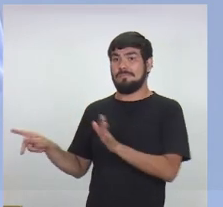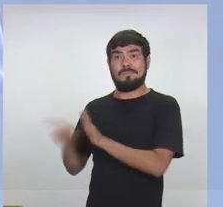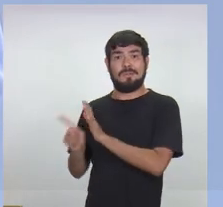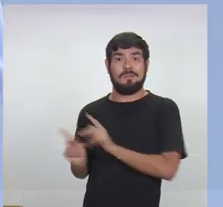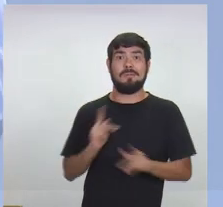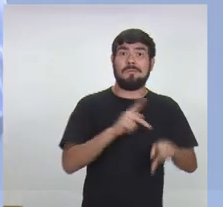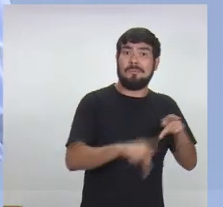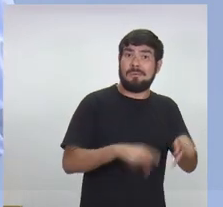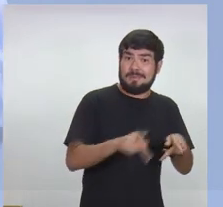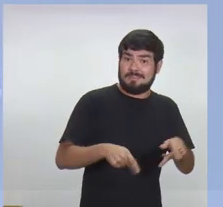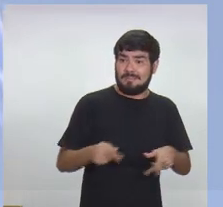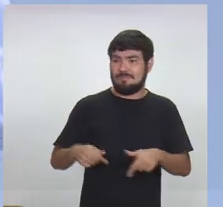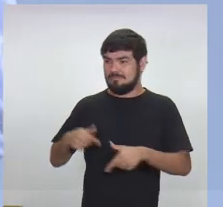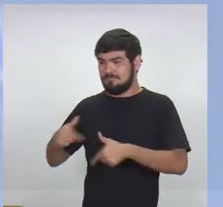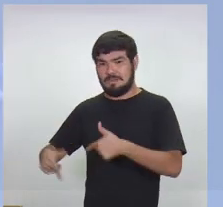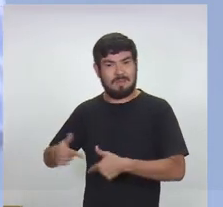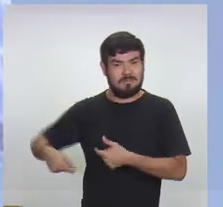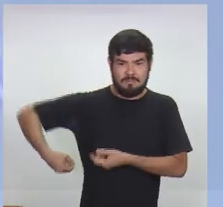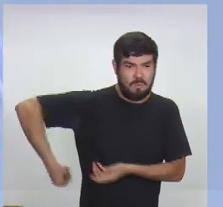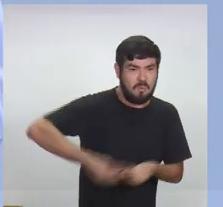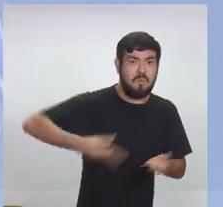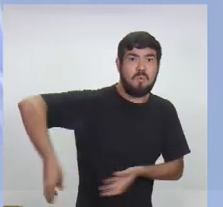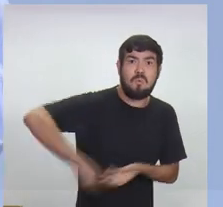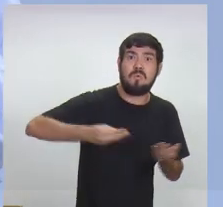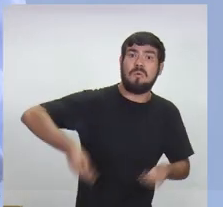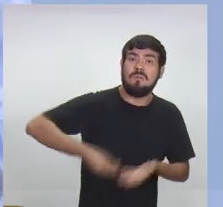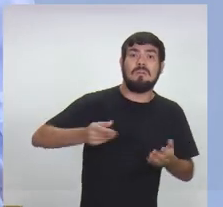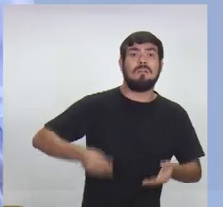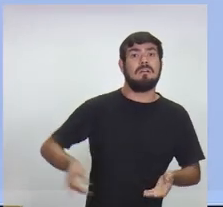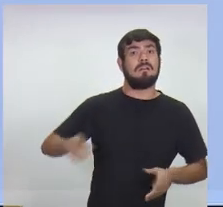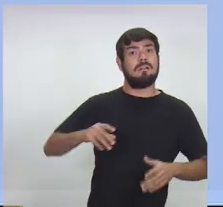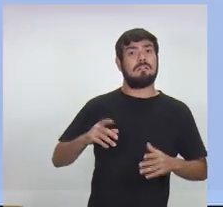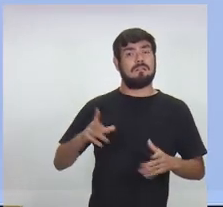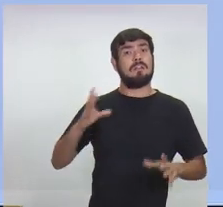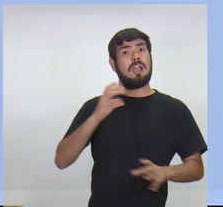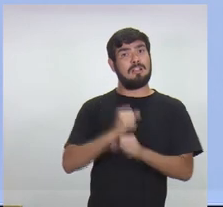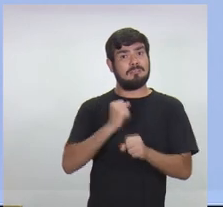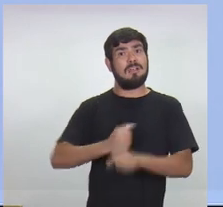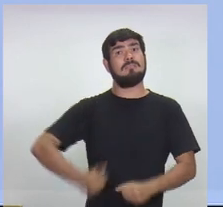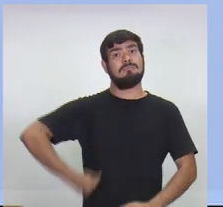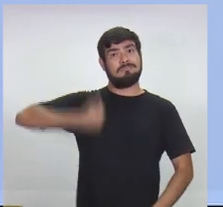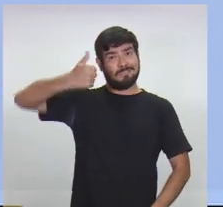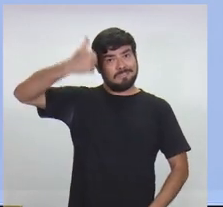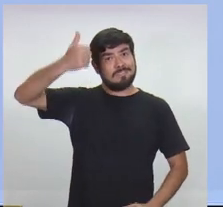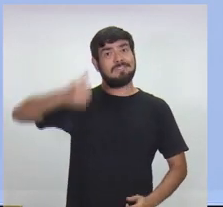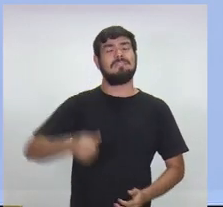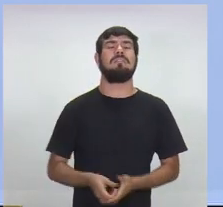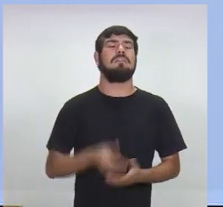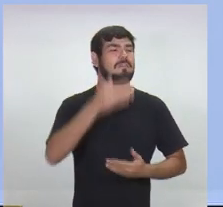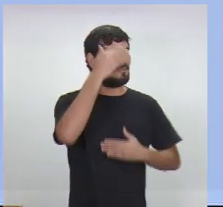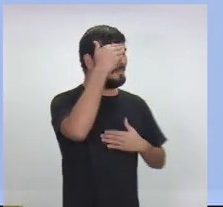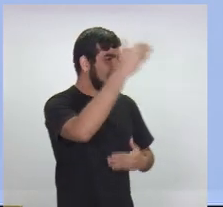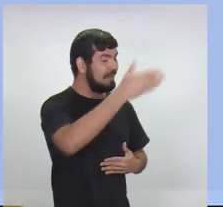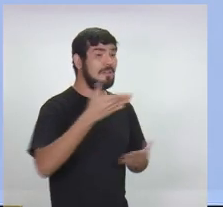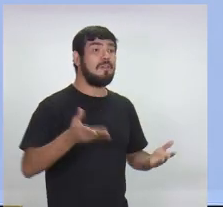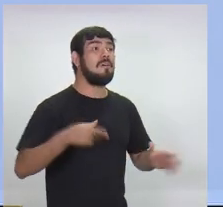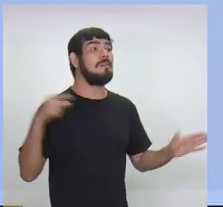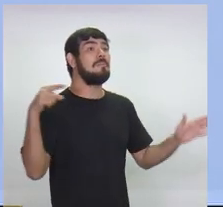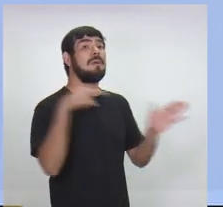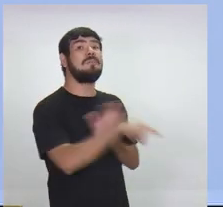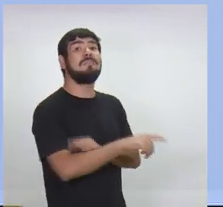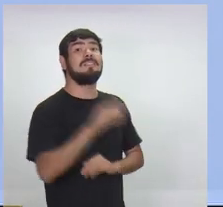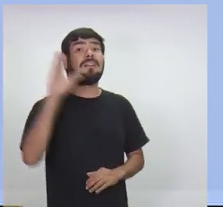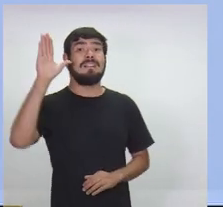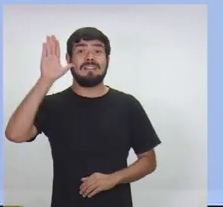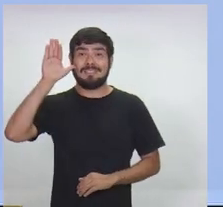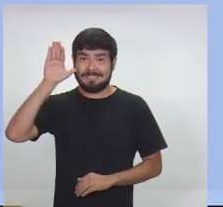renda e dando resultados positivos à população obrigado candidato agora a gente passa para a próxima pergunta que vai ser feita pela candidata lúcia